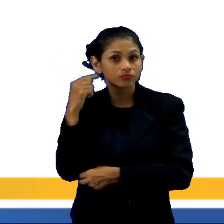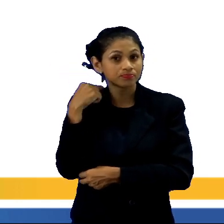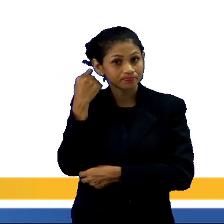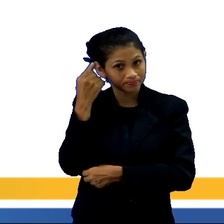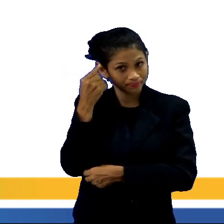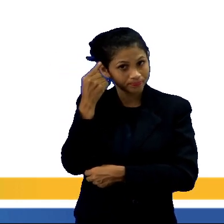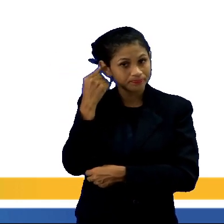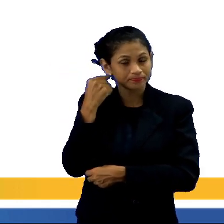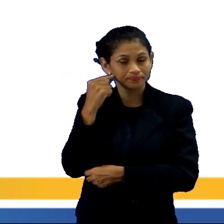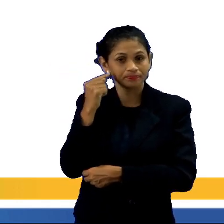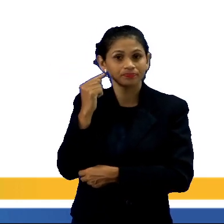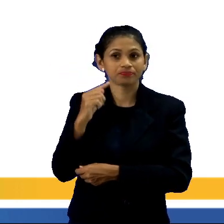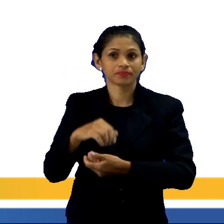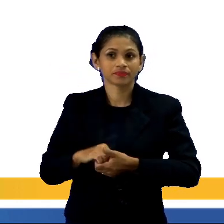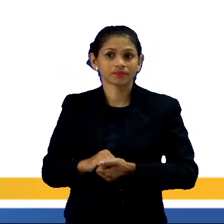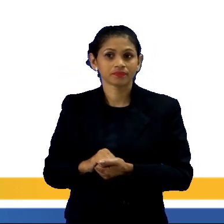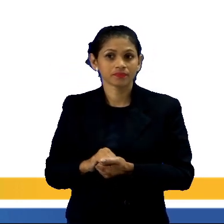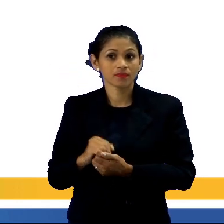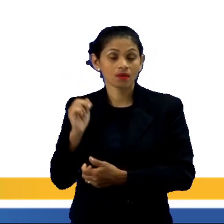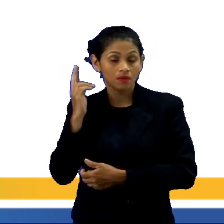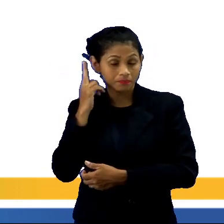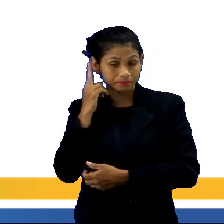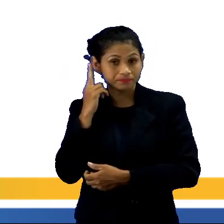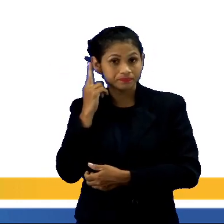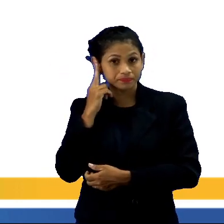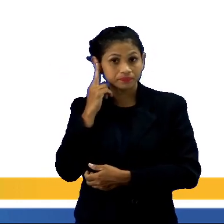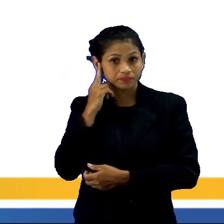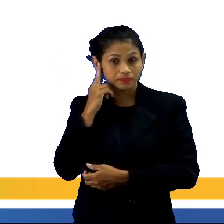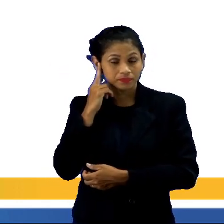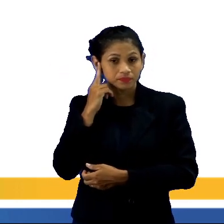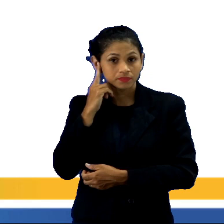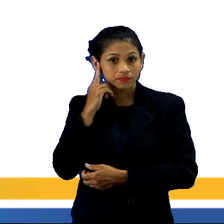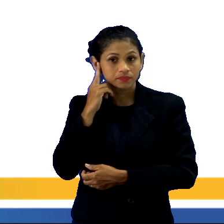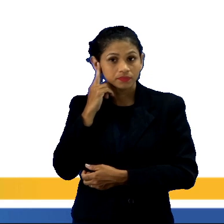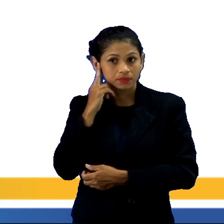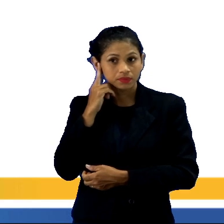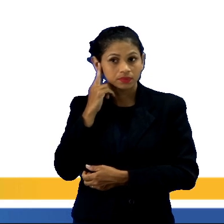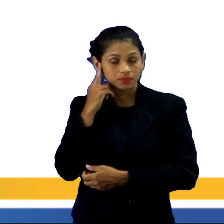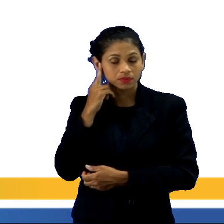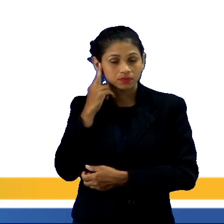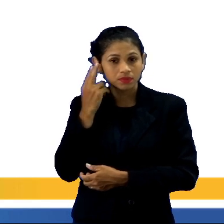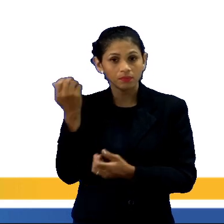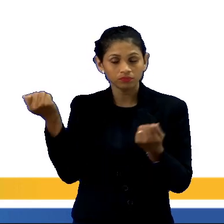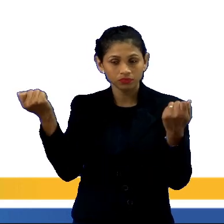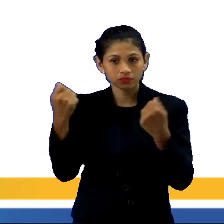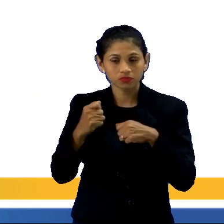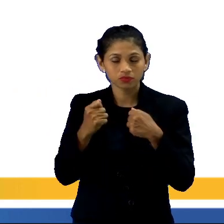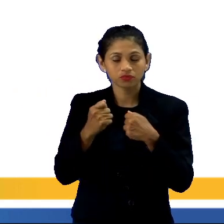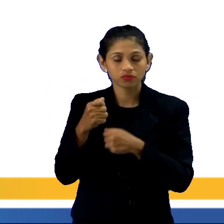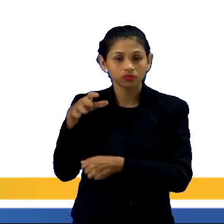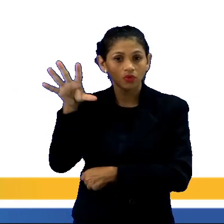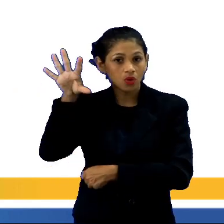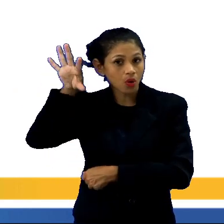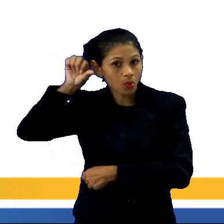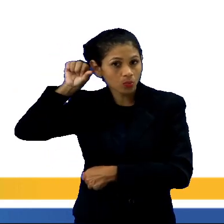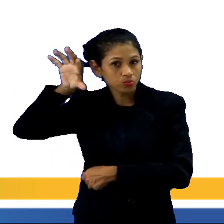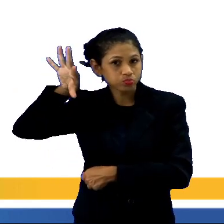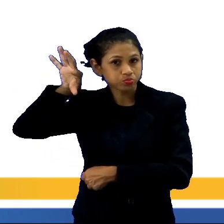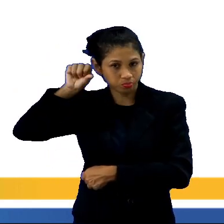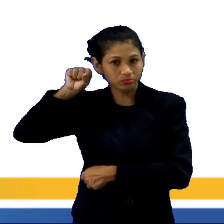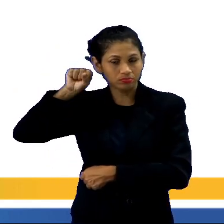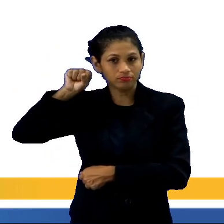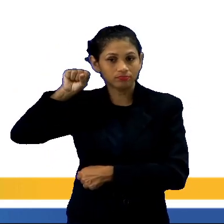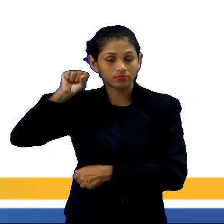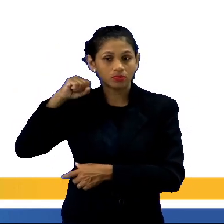orelha. A orelha é o órgão que nos permite ouvir sons. E além disso, também é um órgão que ajuda no nosso equilíbrio,